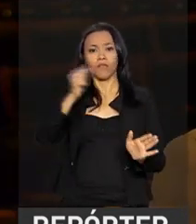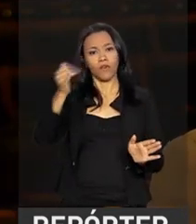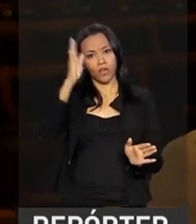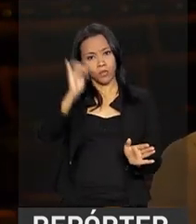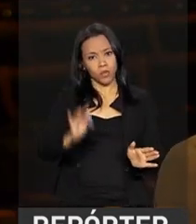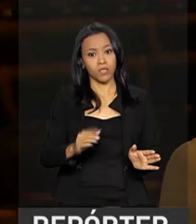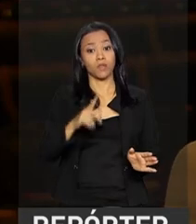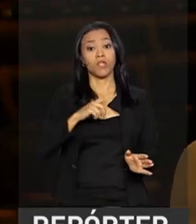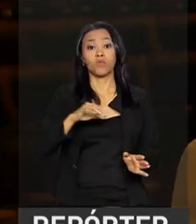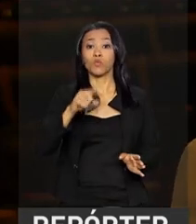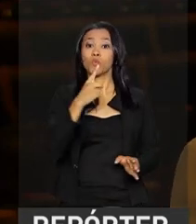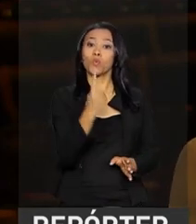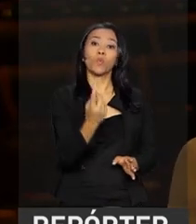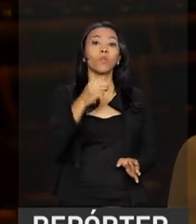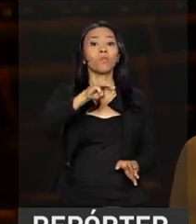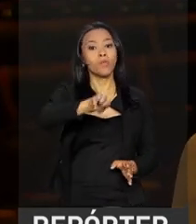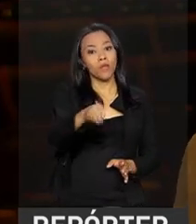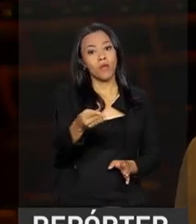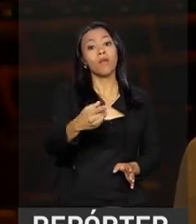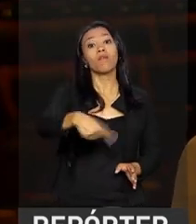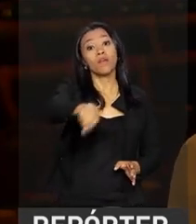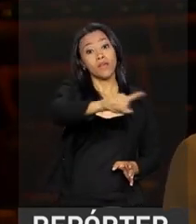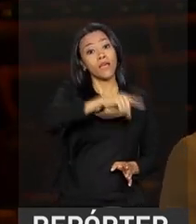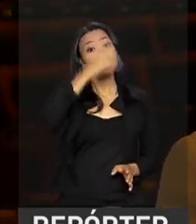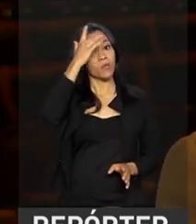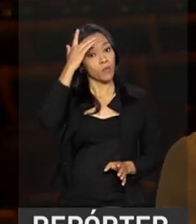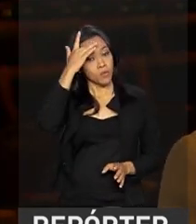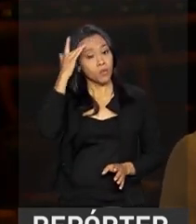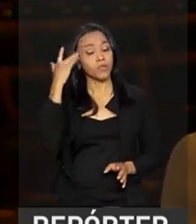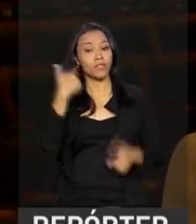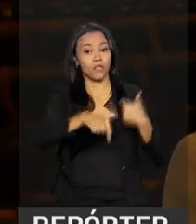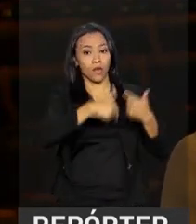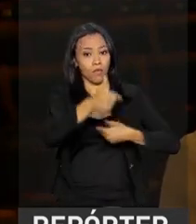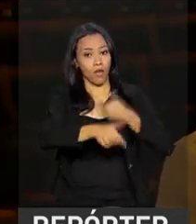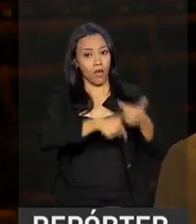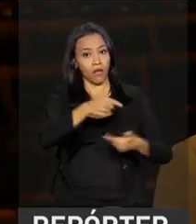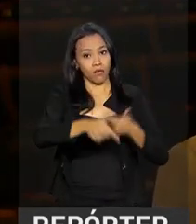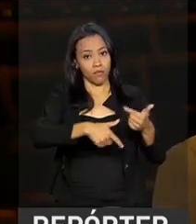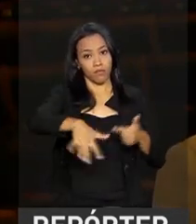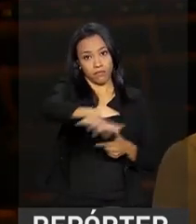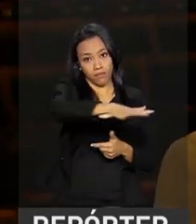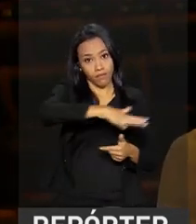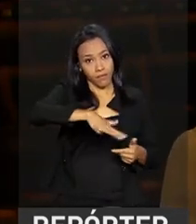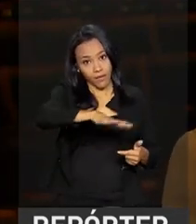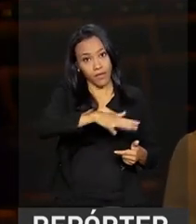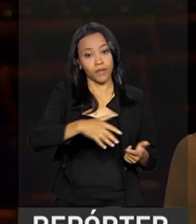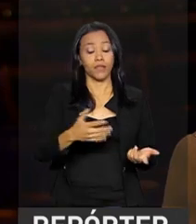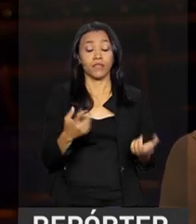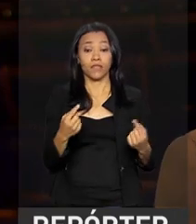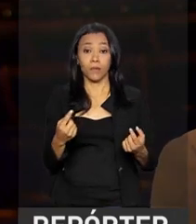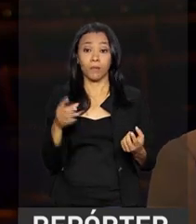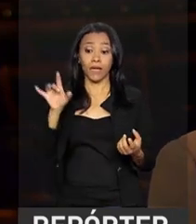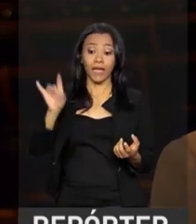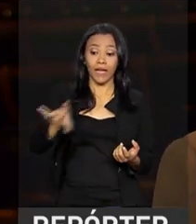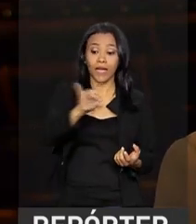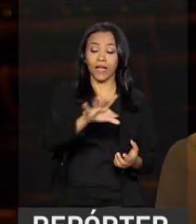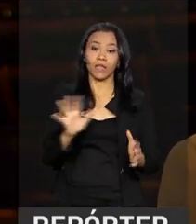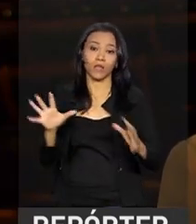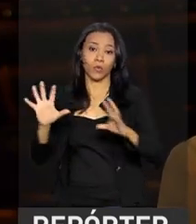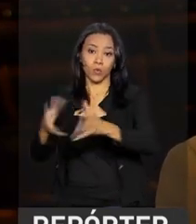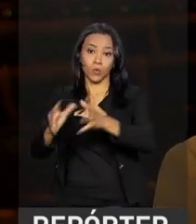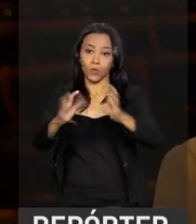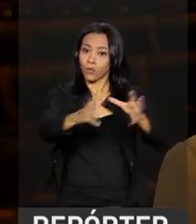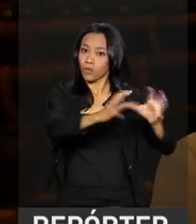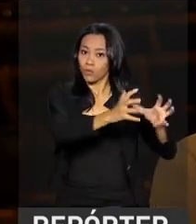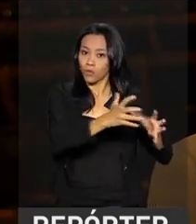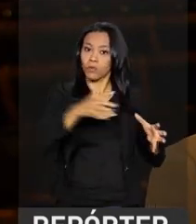13 por cento seria a classe média rural e as demais representam menos de 5% da renda então pra cada grupo desses nós temos que